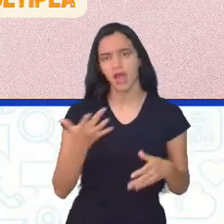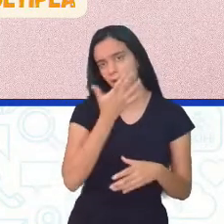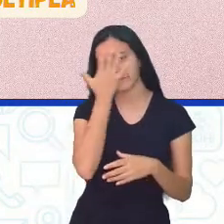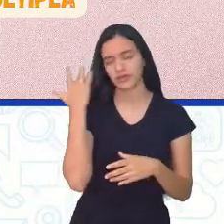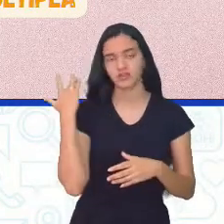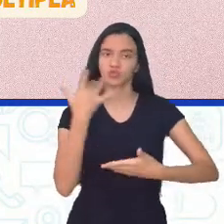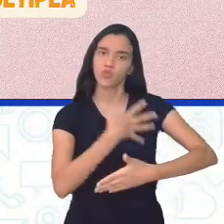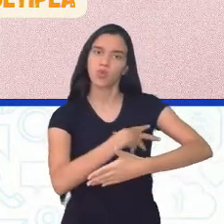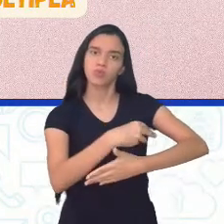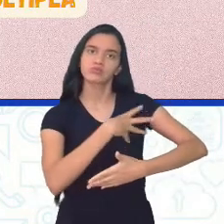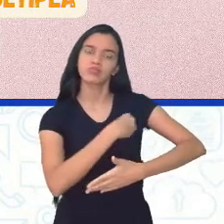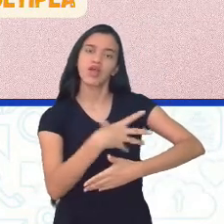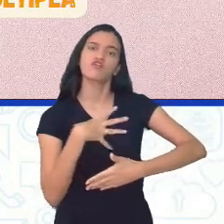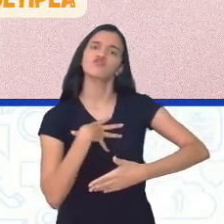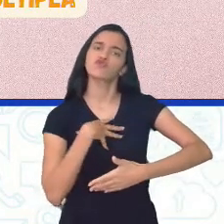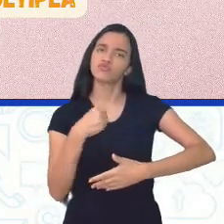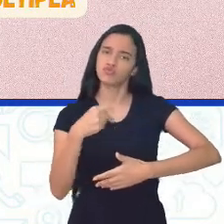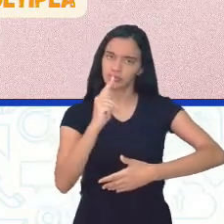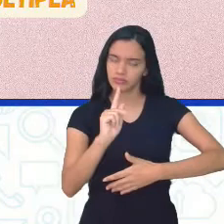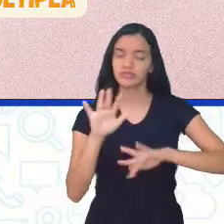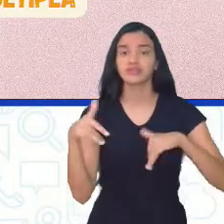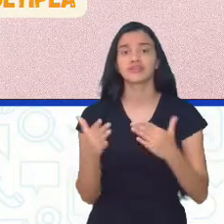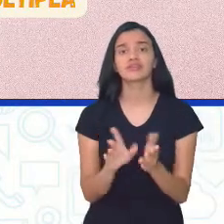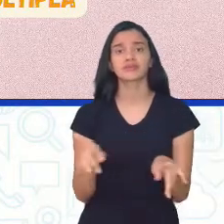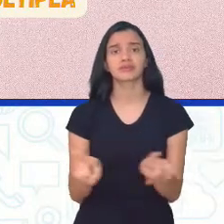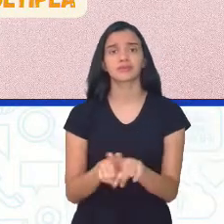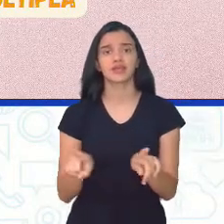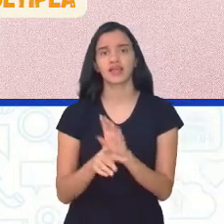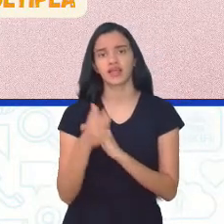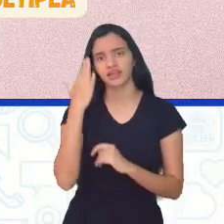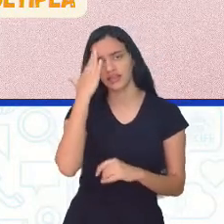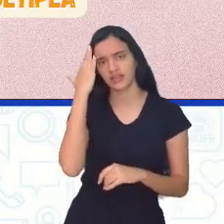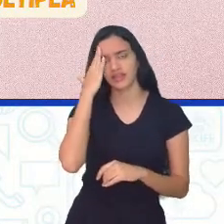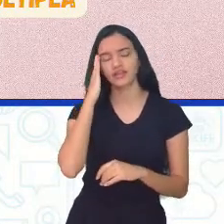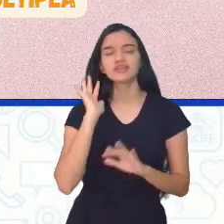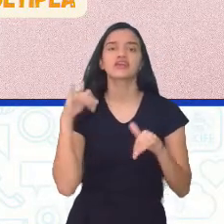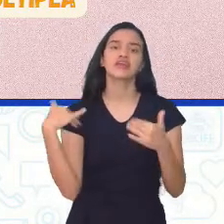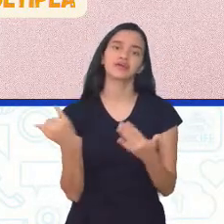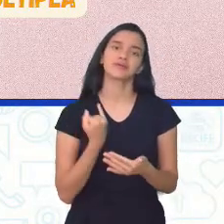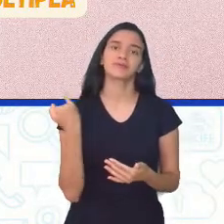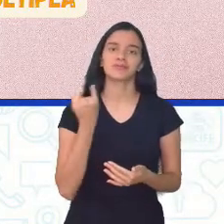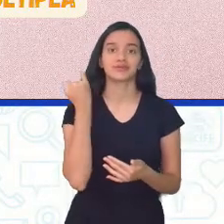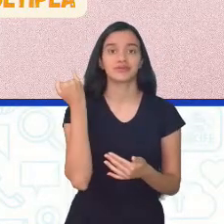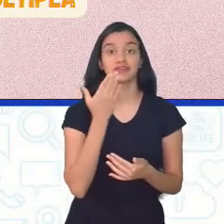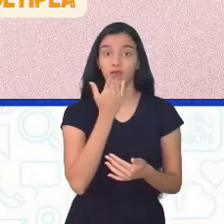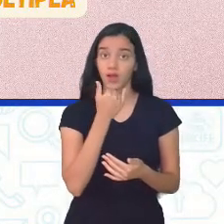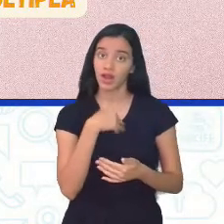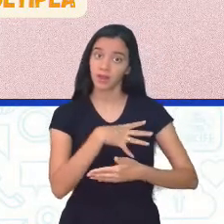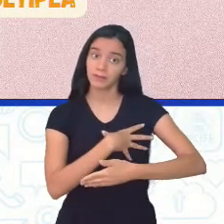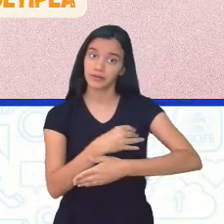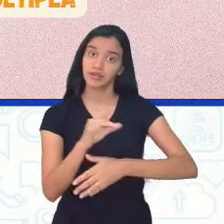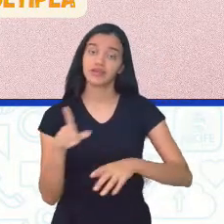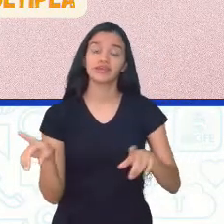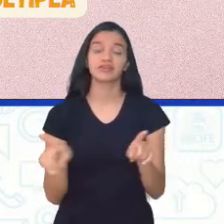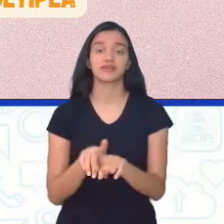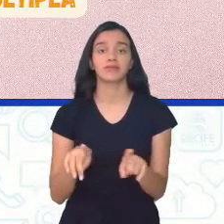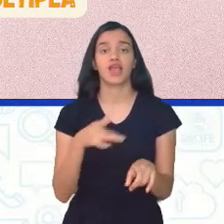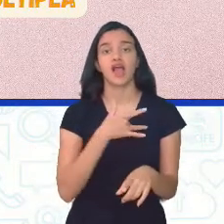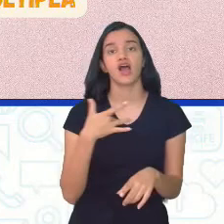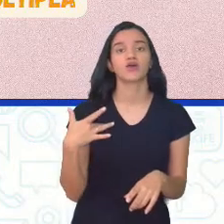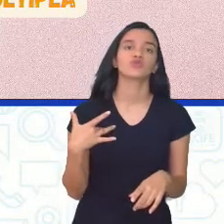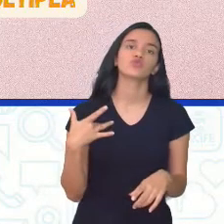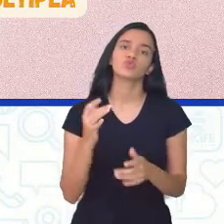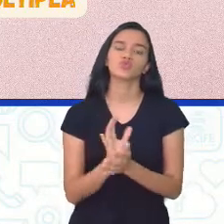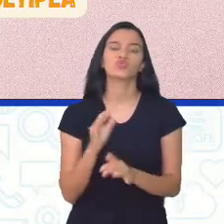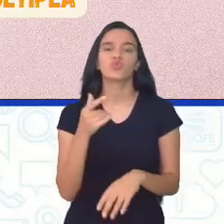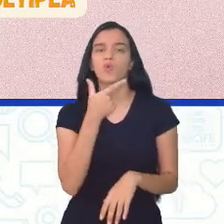pessoas a amamentarem seus filhos, não é? Para entenderem a importância desse alimento, o leite materno. Nós vimos também a saúde do homem,